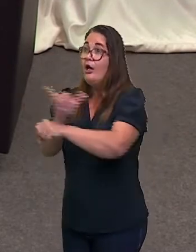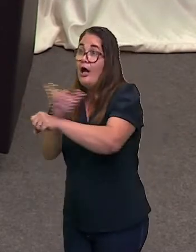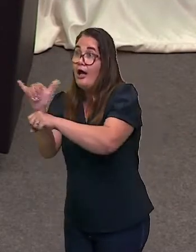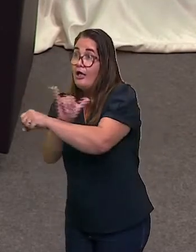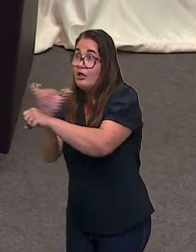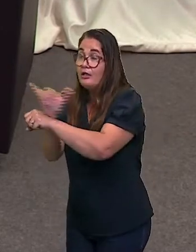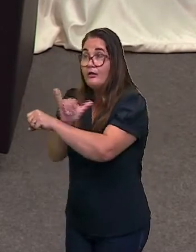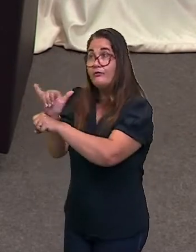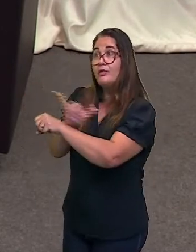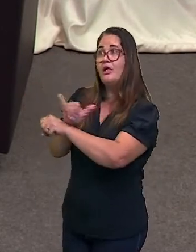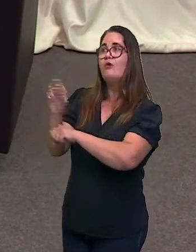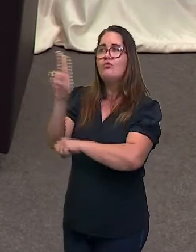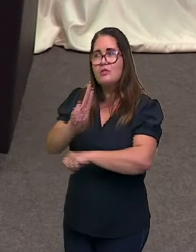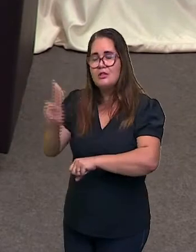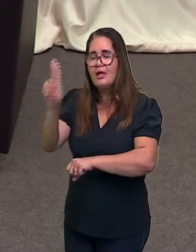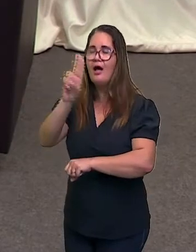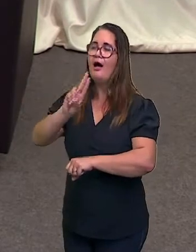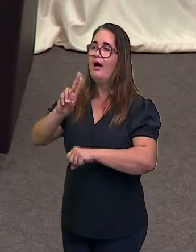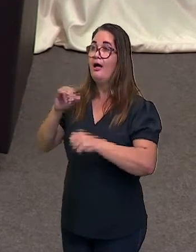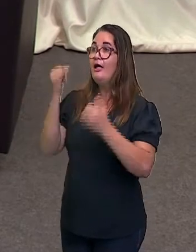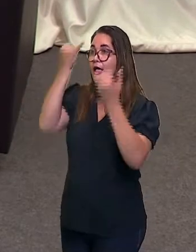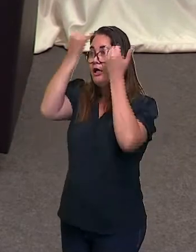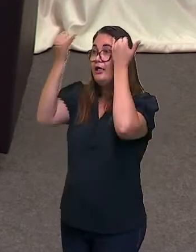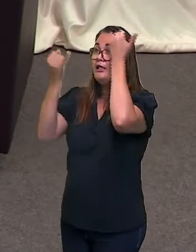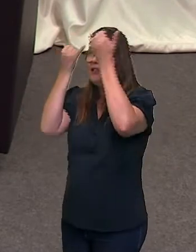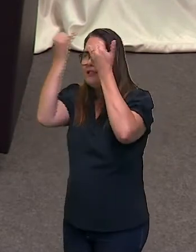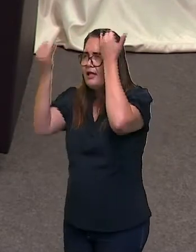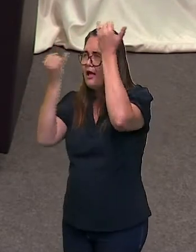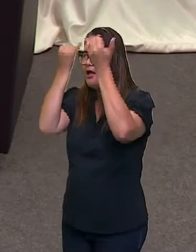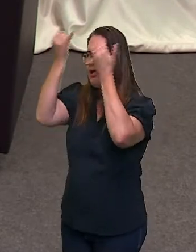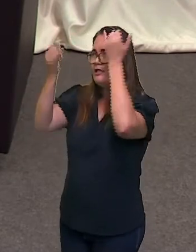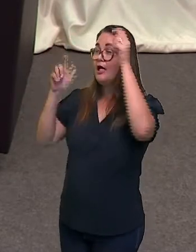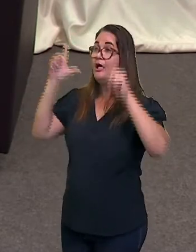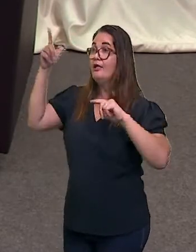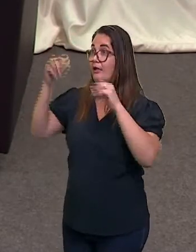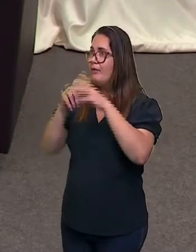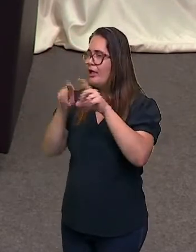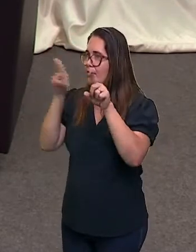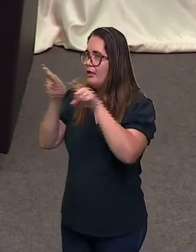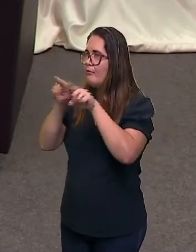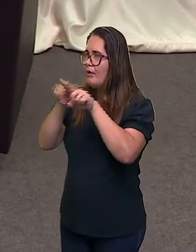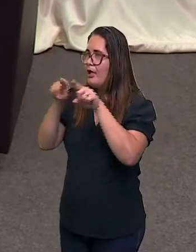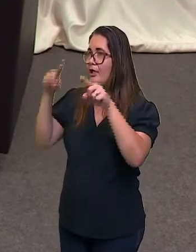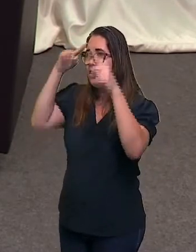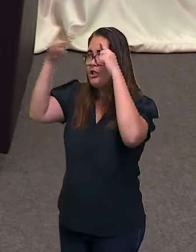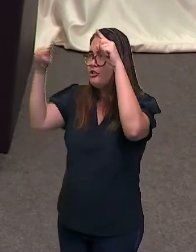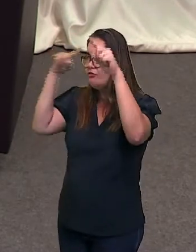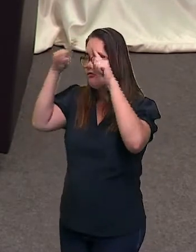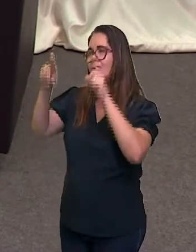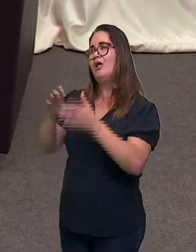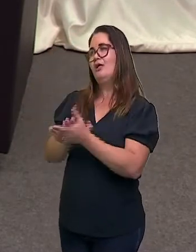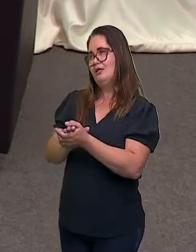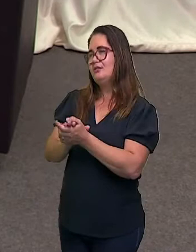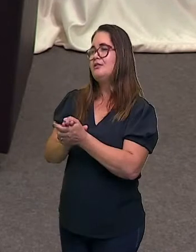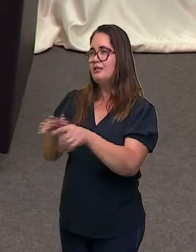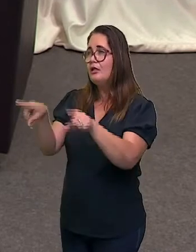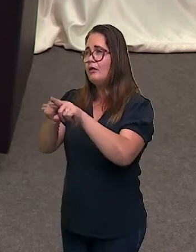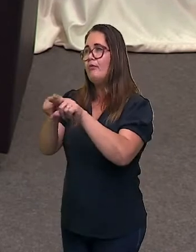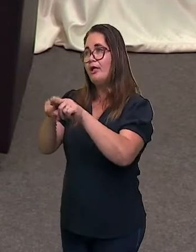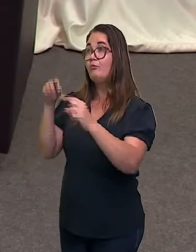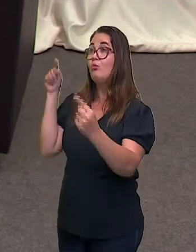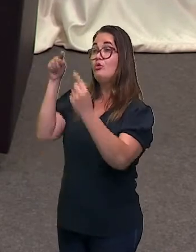realidade existente e mapear os meios possíveis para que possamos atingir os